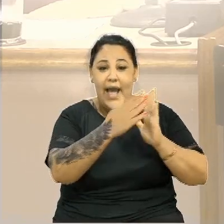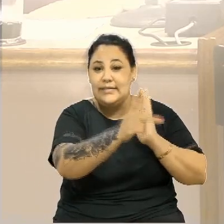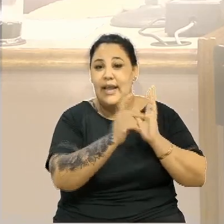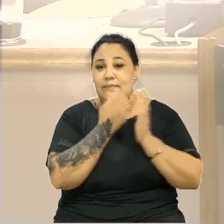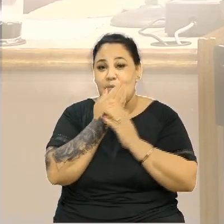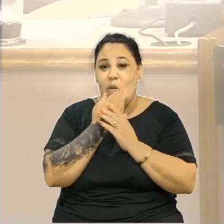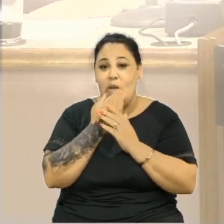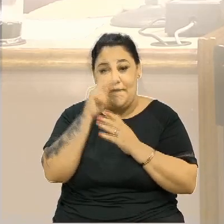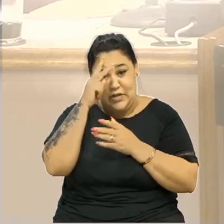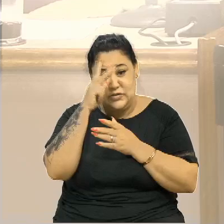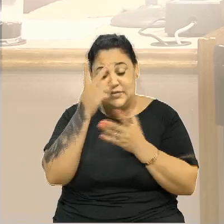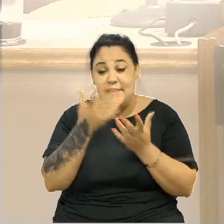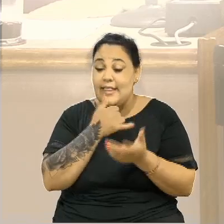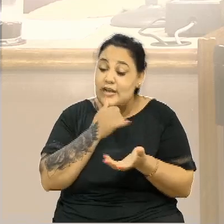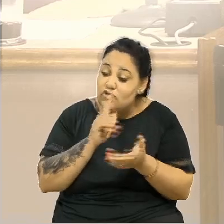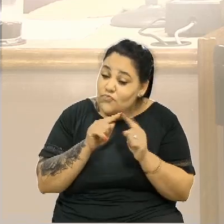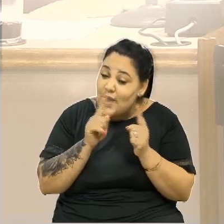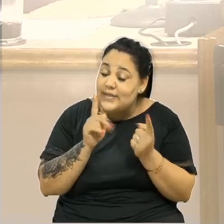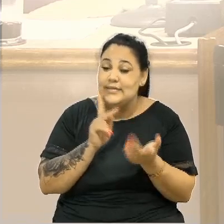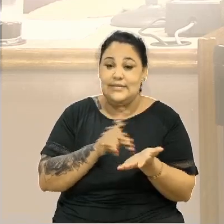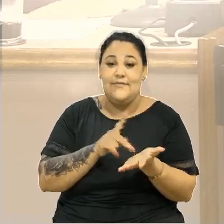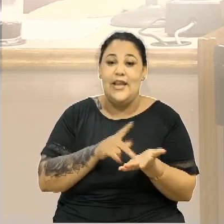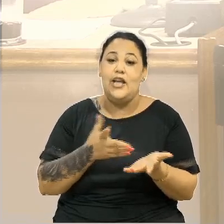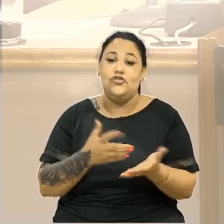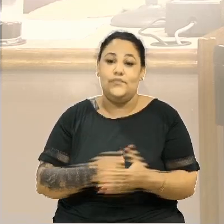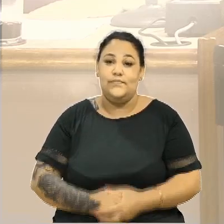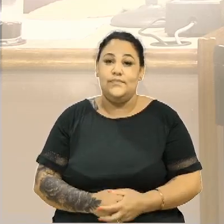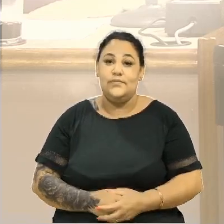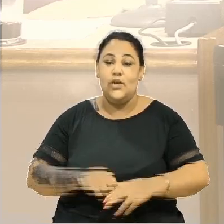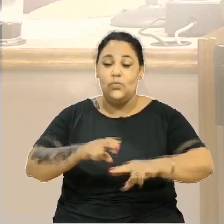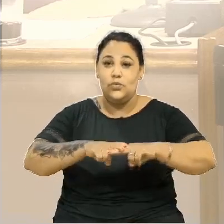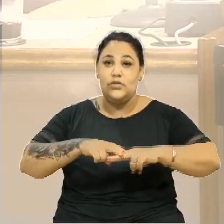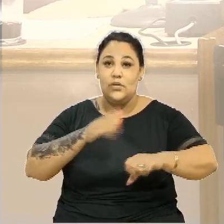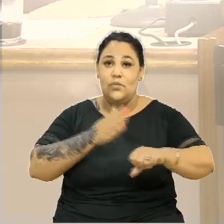É triste dizer isso, mas é a realidade. Então,